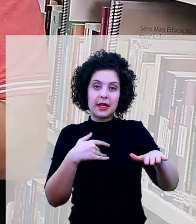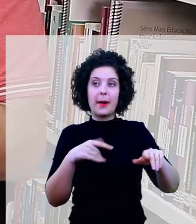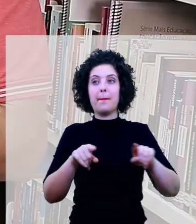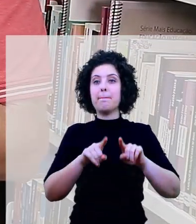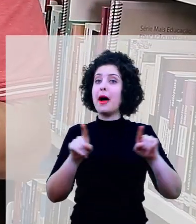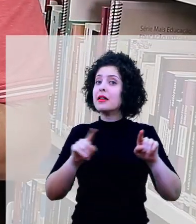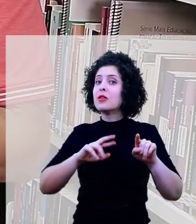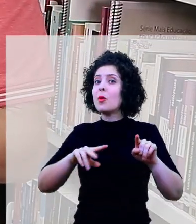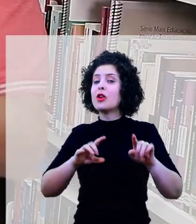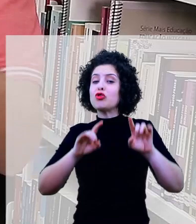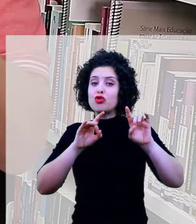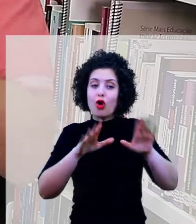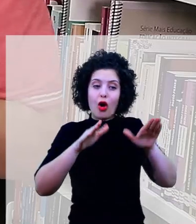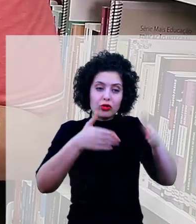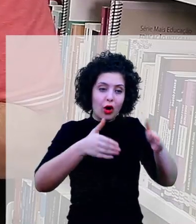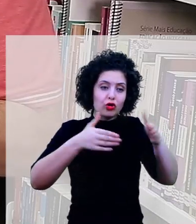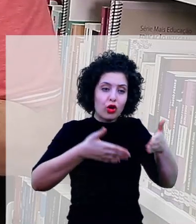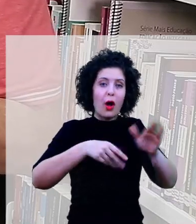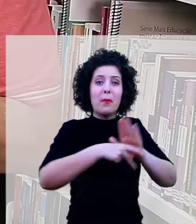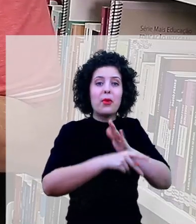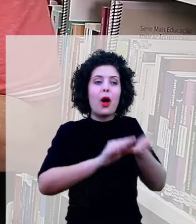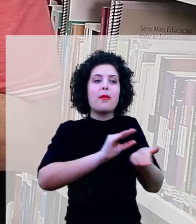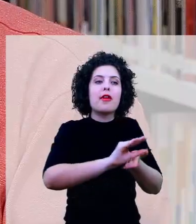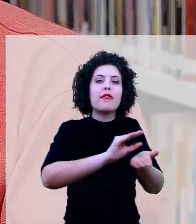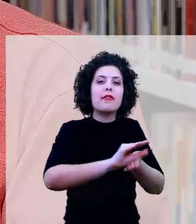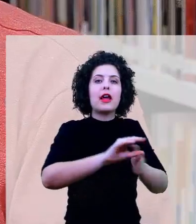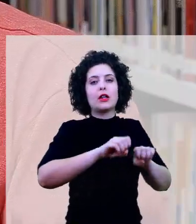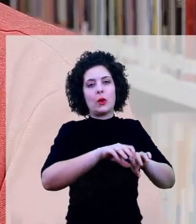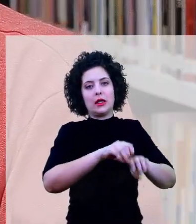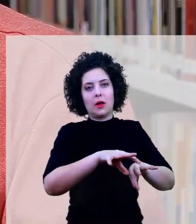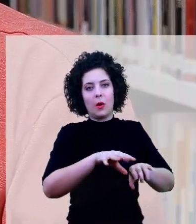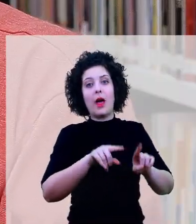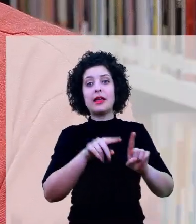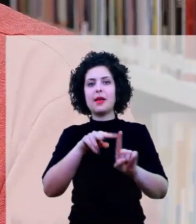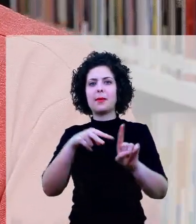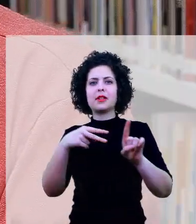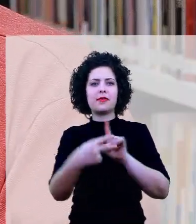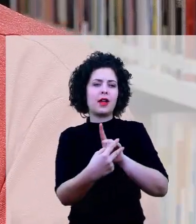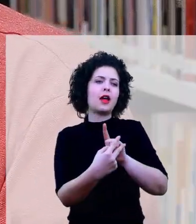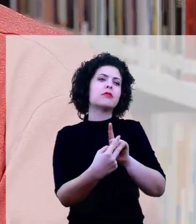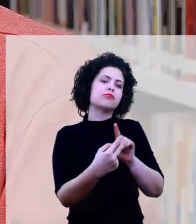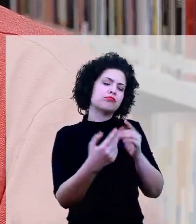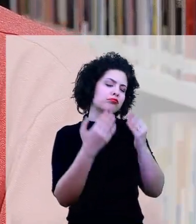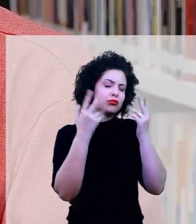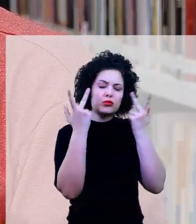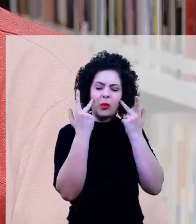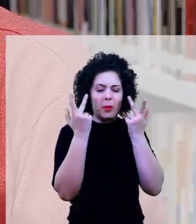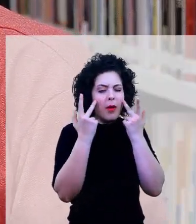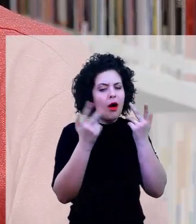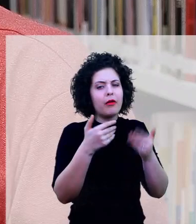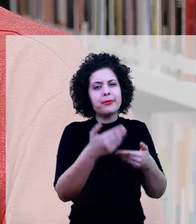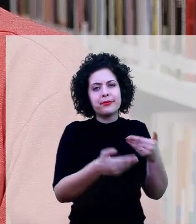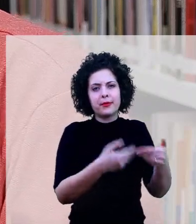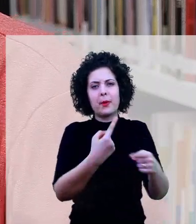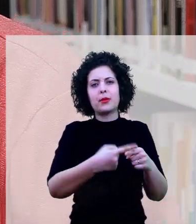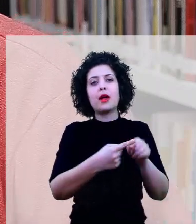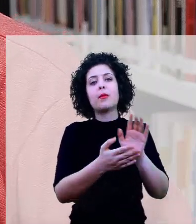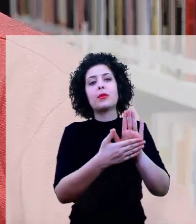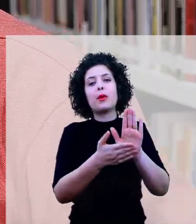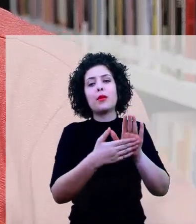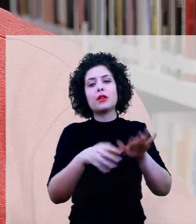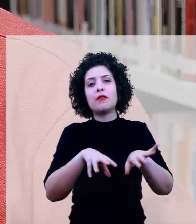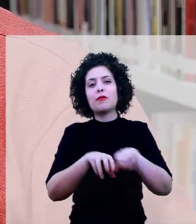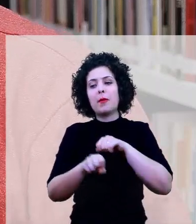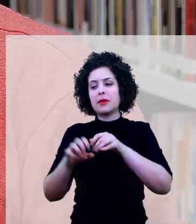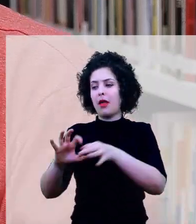não necessariamente recorrendo apenas à escola. E essa perspectiva é inevitável numa proposta de